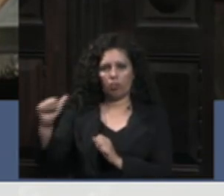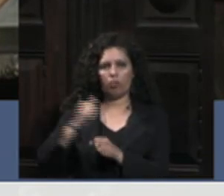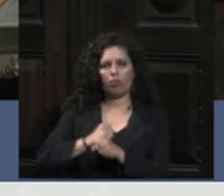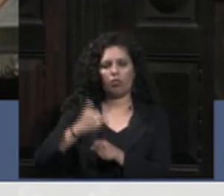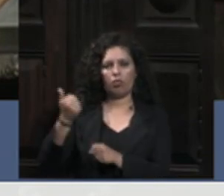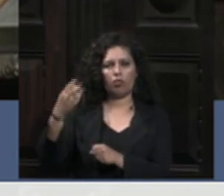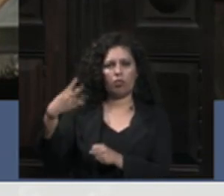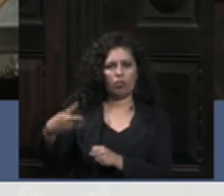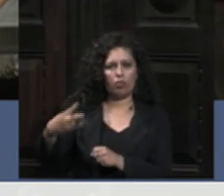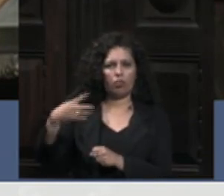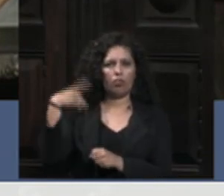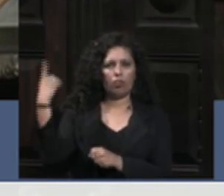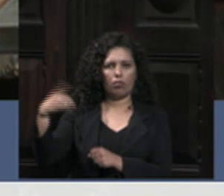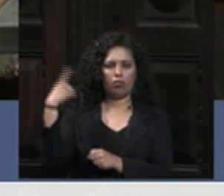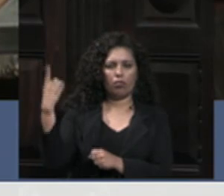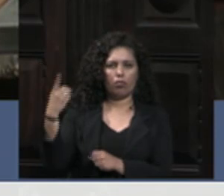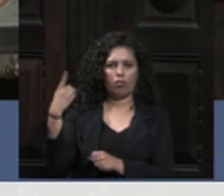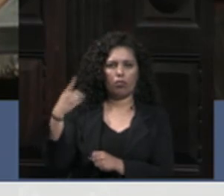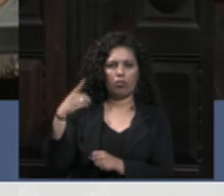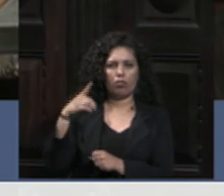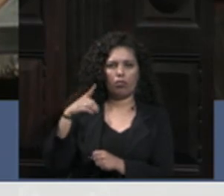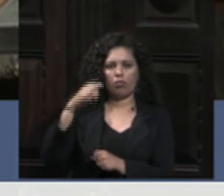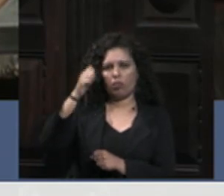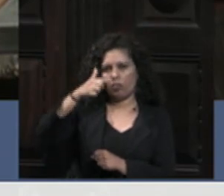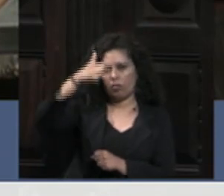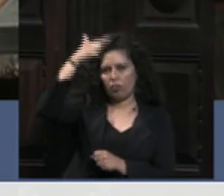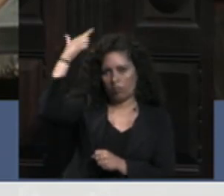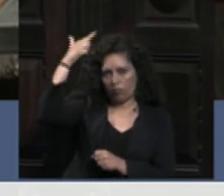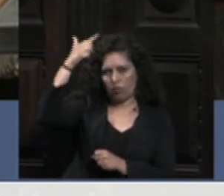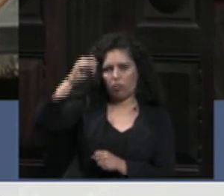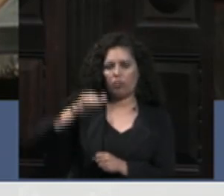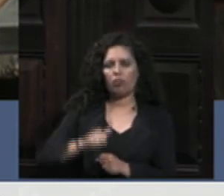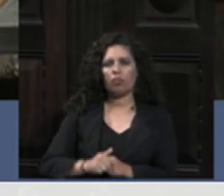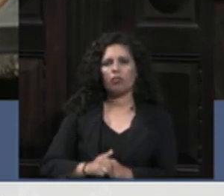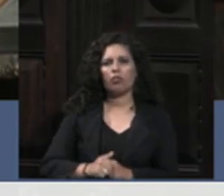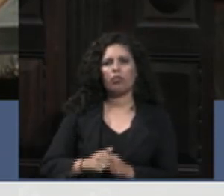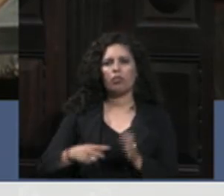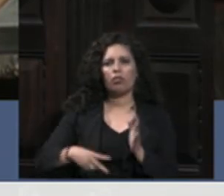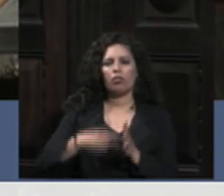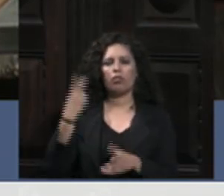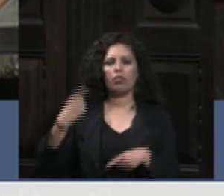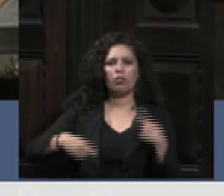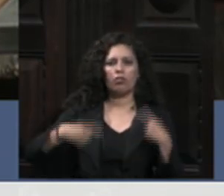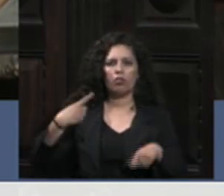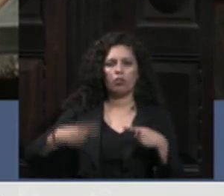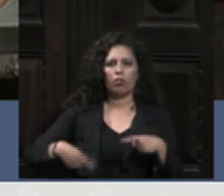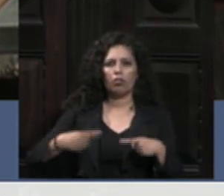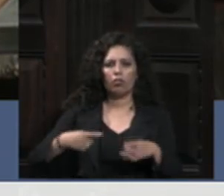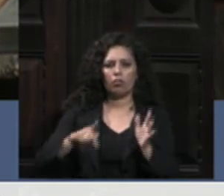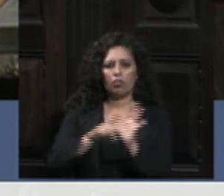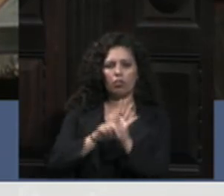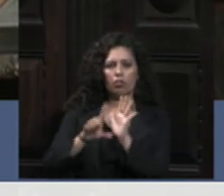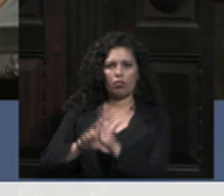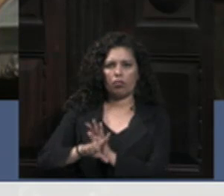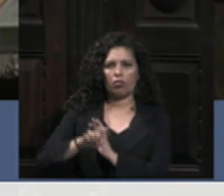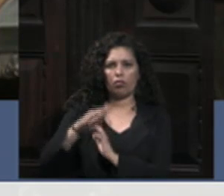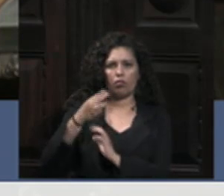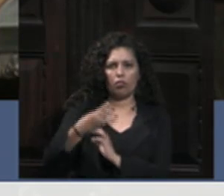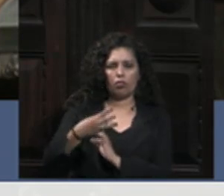3041-A/2014, de autoria do deputado Luiz Paulo. Em segunda discussão, projeto de lei